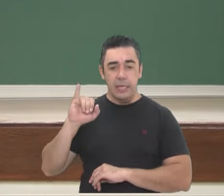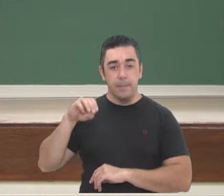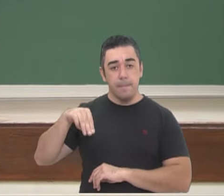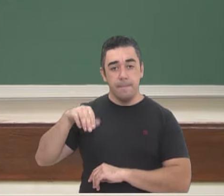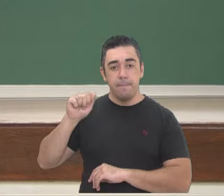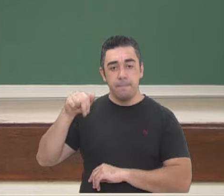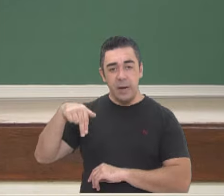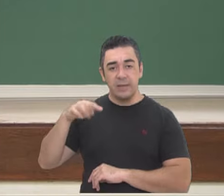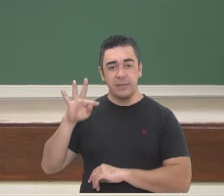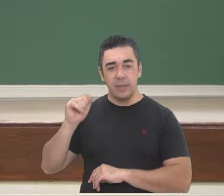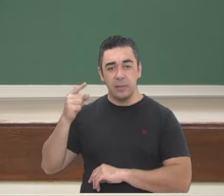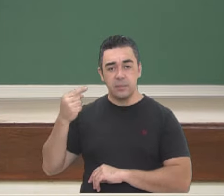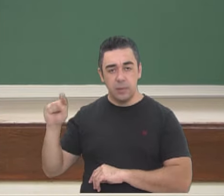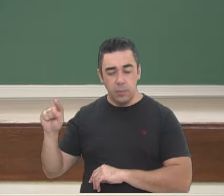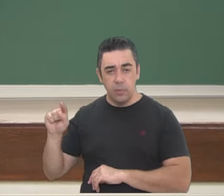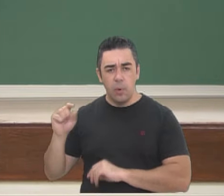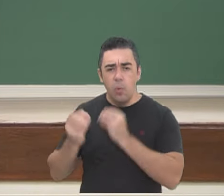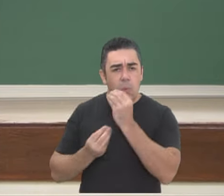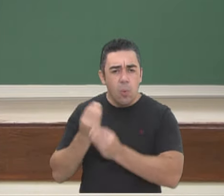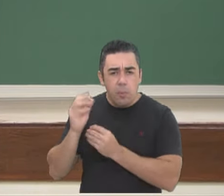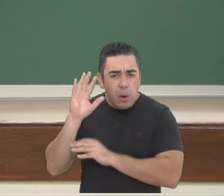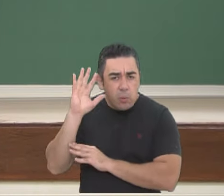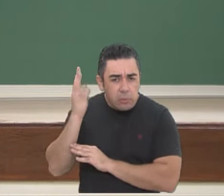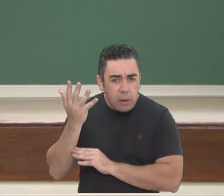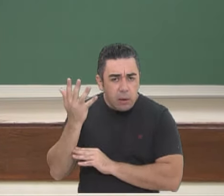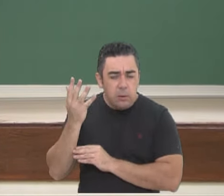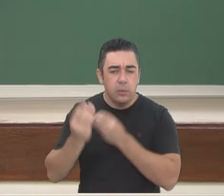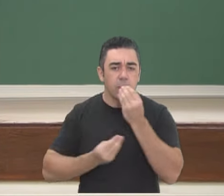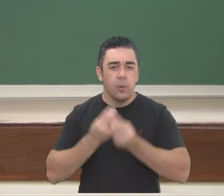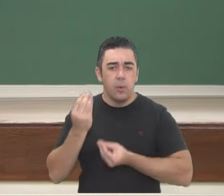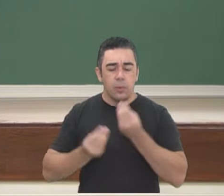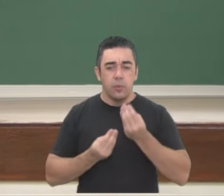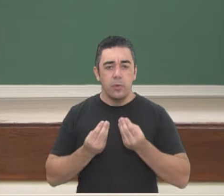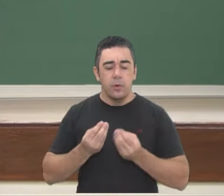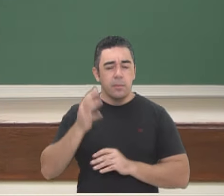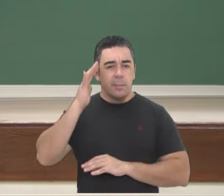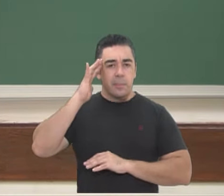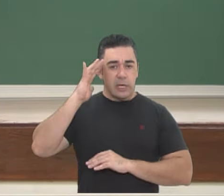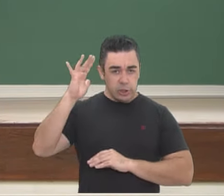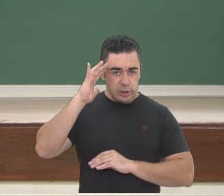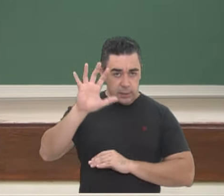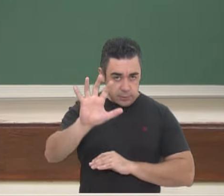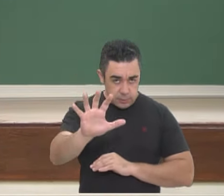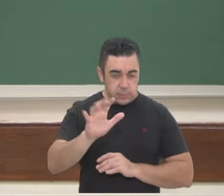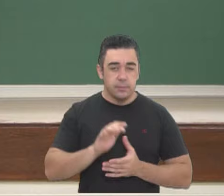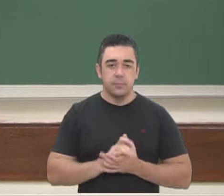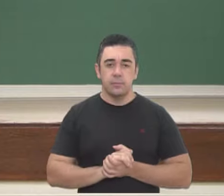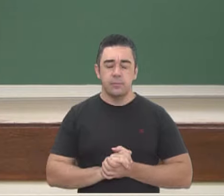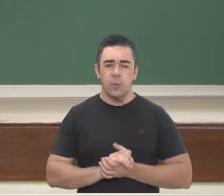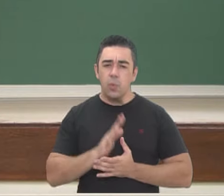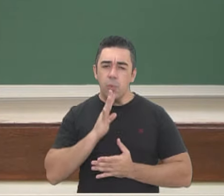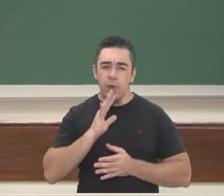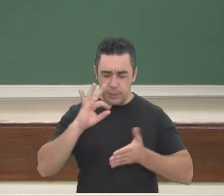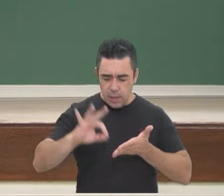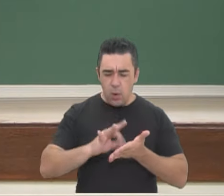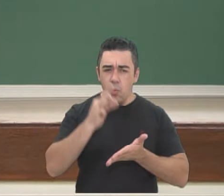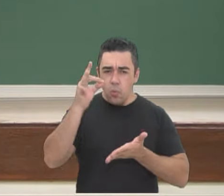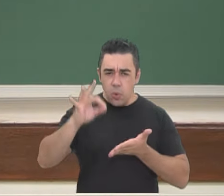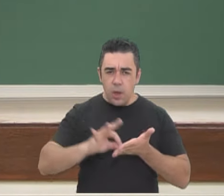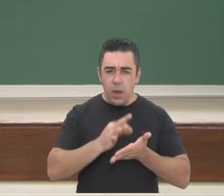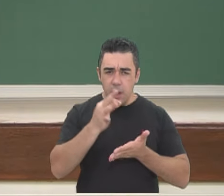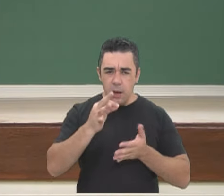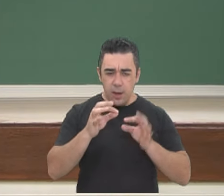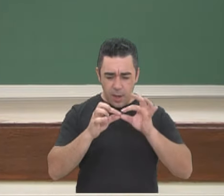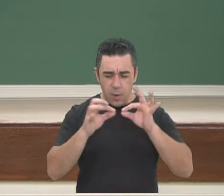tá como é que é a imantação o que que seria isso imagine uma agulha agulha de